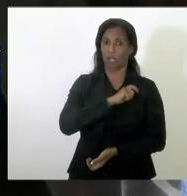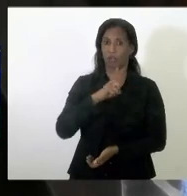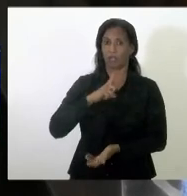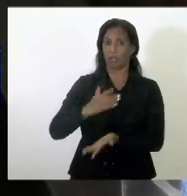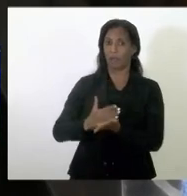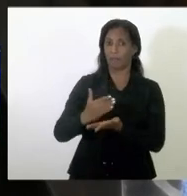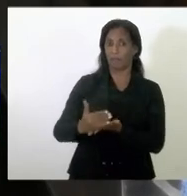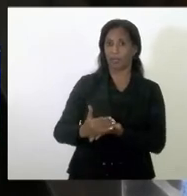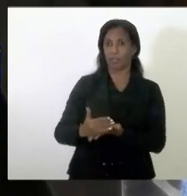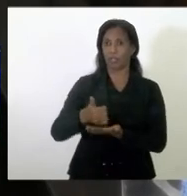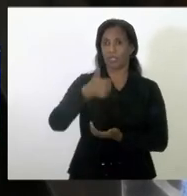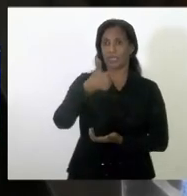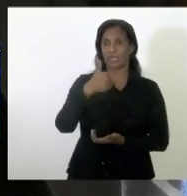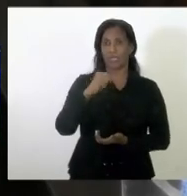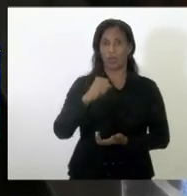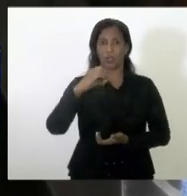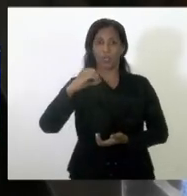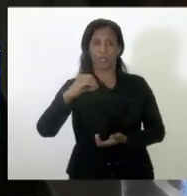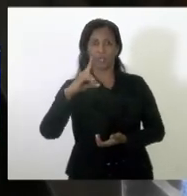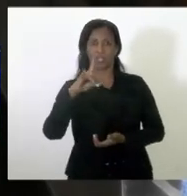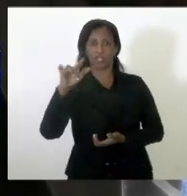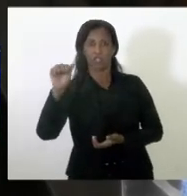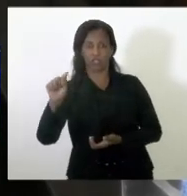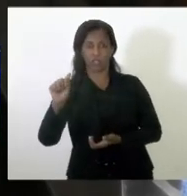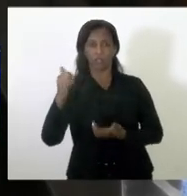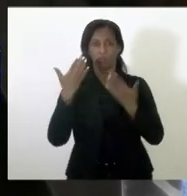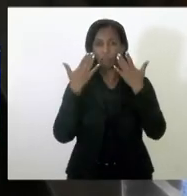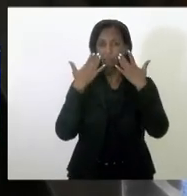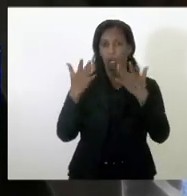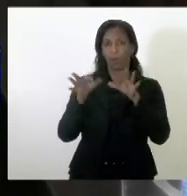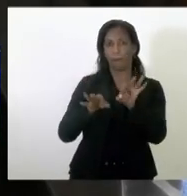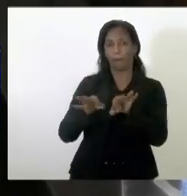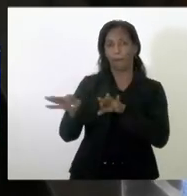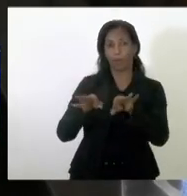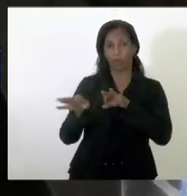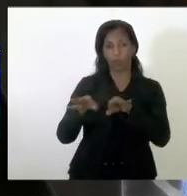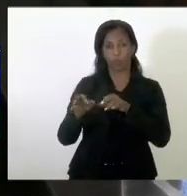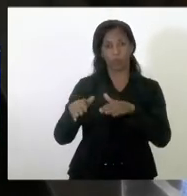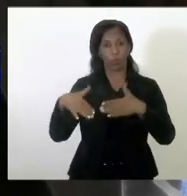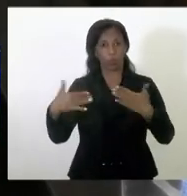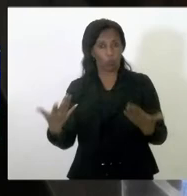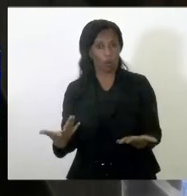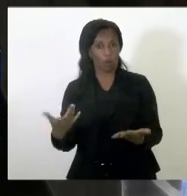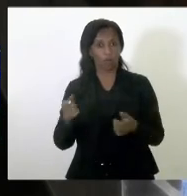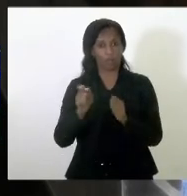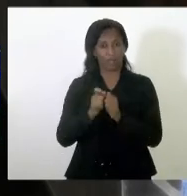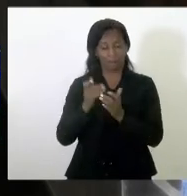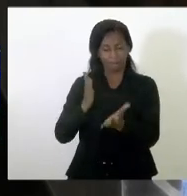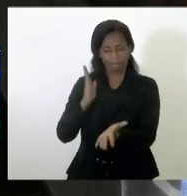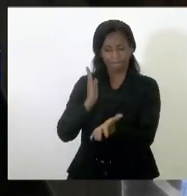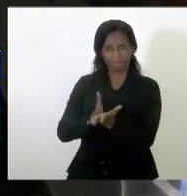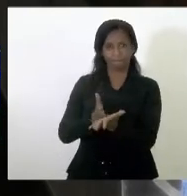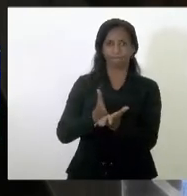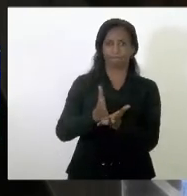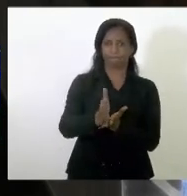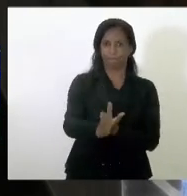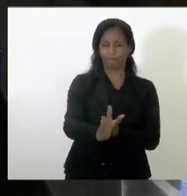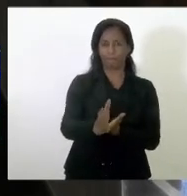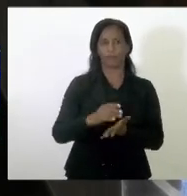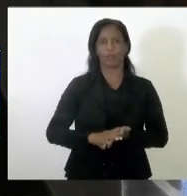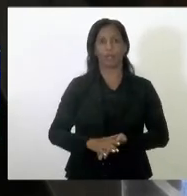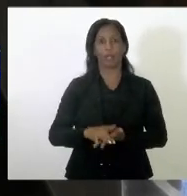dessa data, 180 dias para apresentar o projeto com o qual ele quer fazer essa travessia.